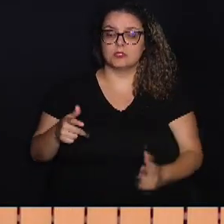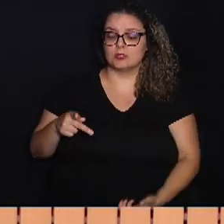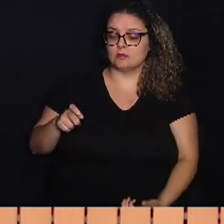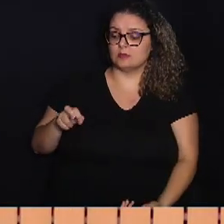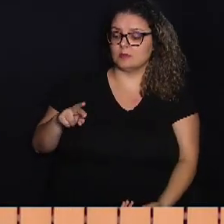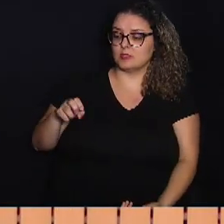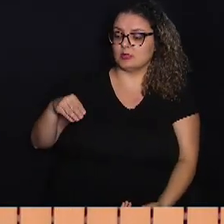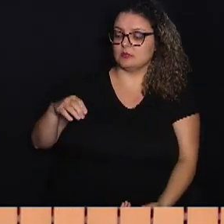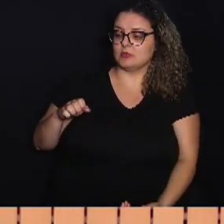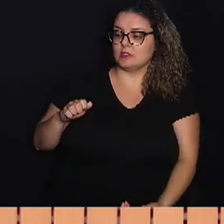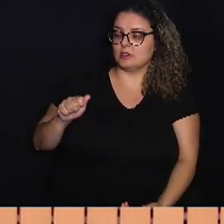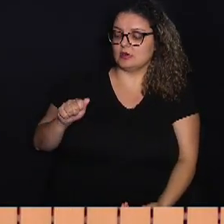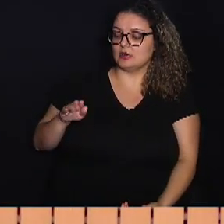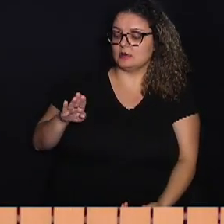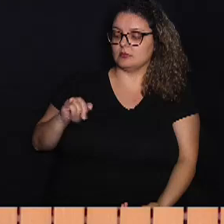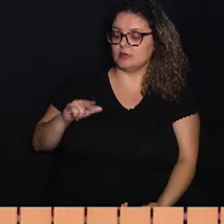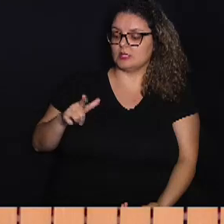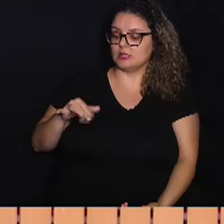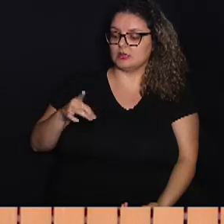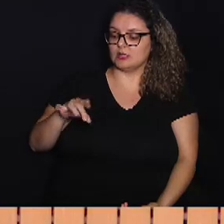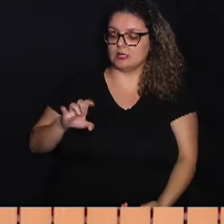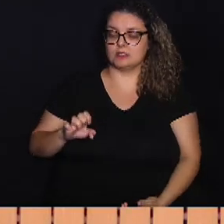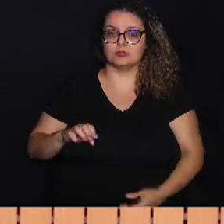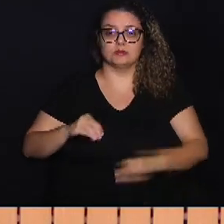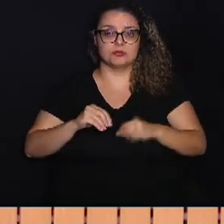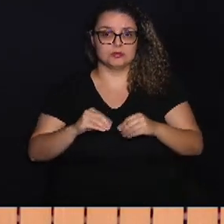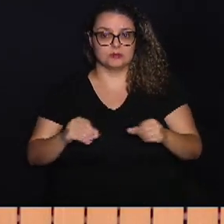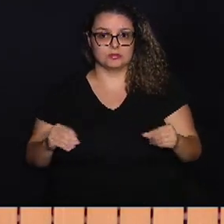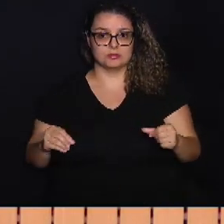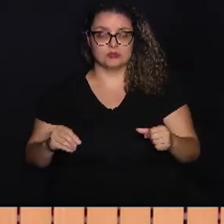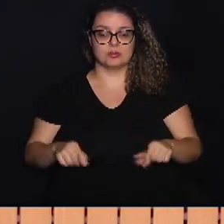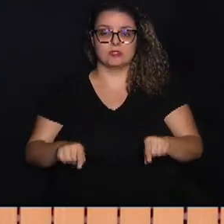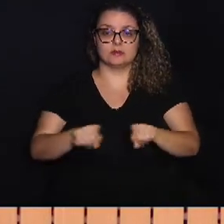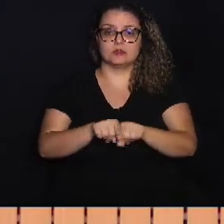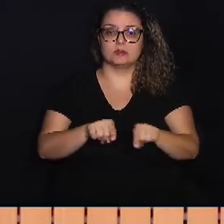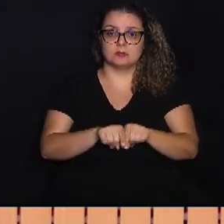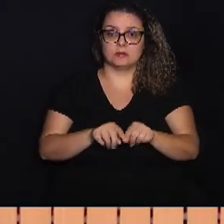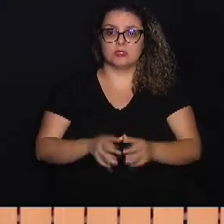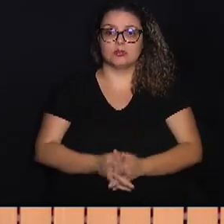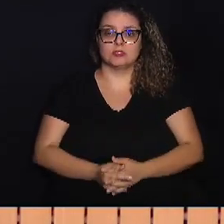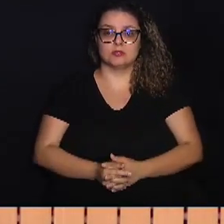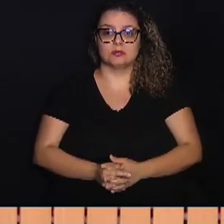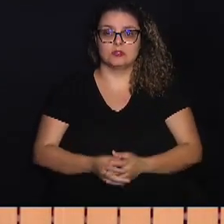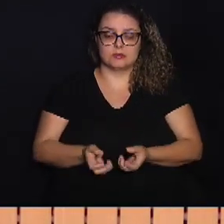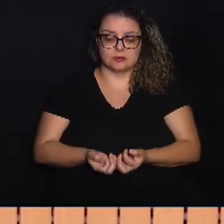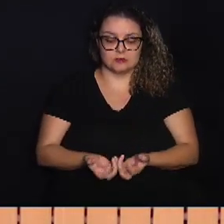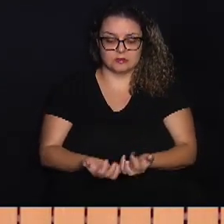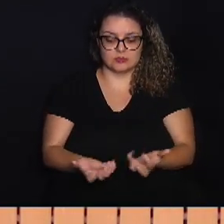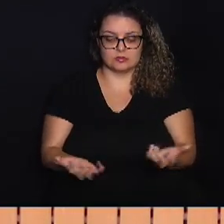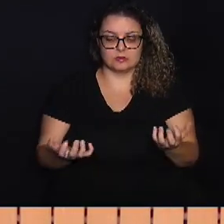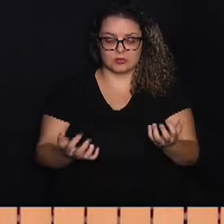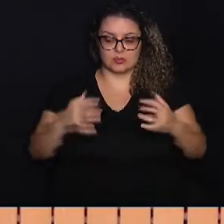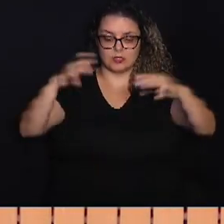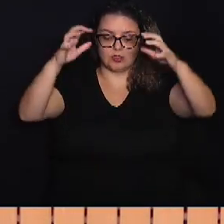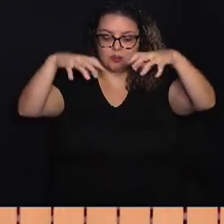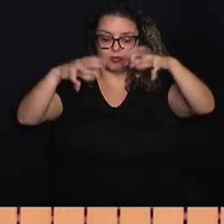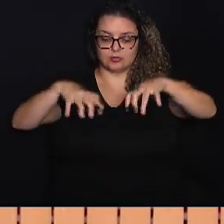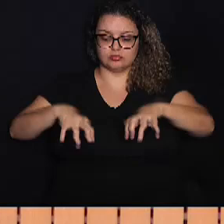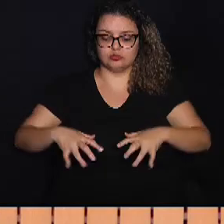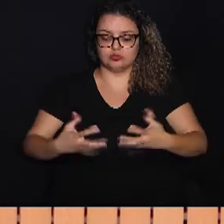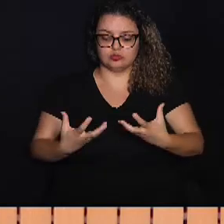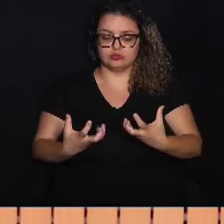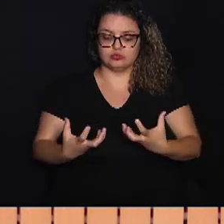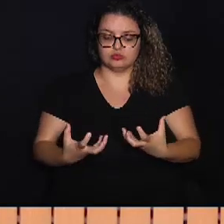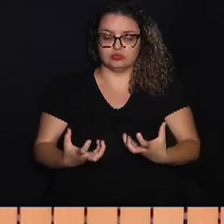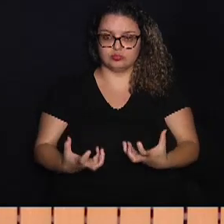solo eh lançando mão da da construção de jardim de chuva enfim de